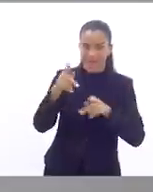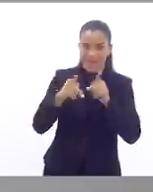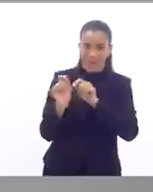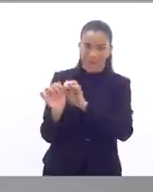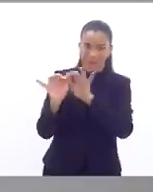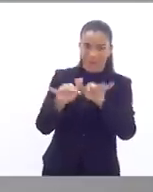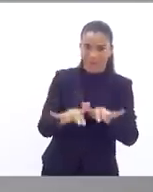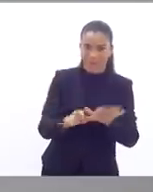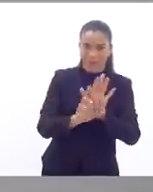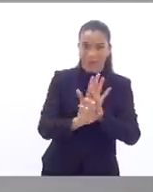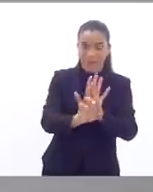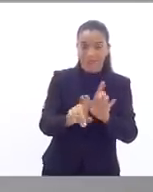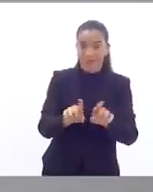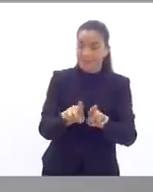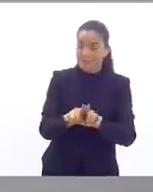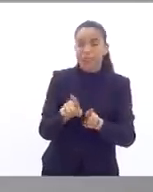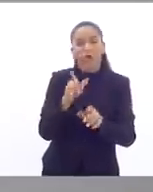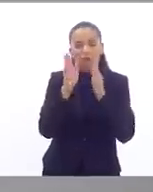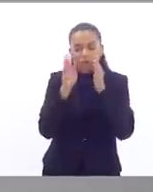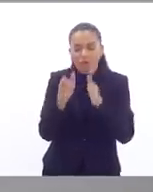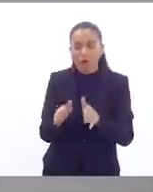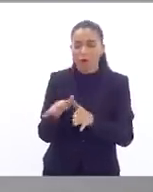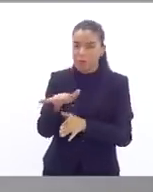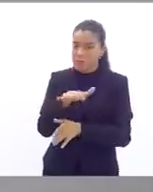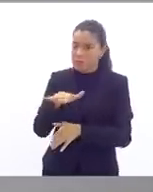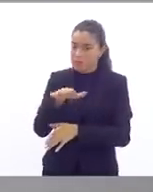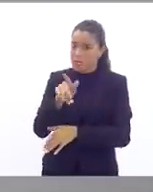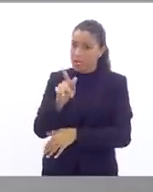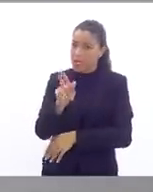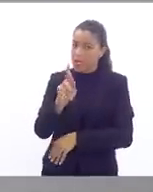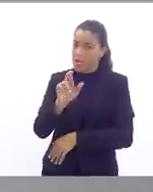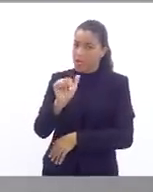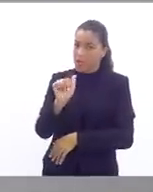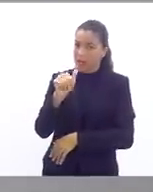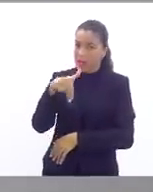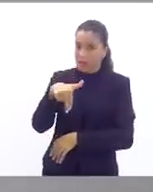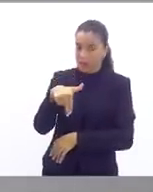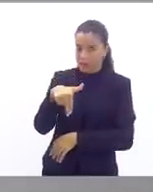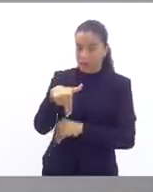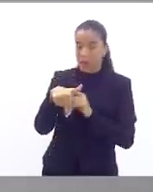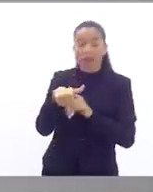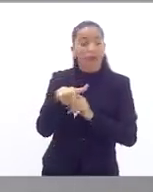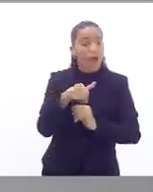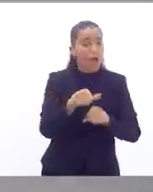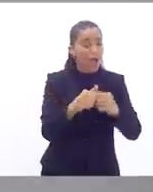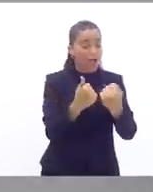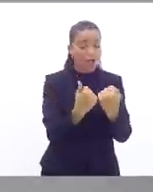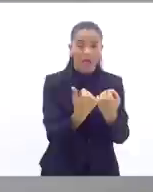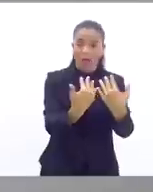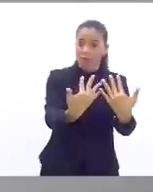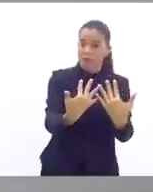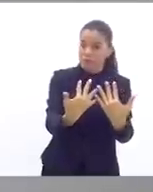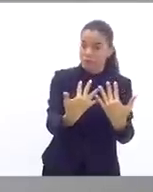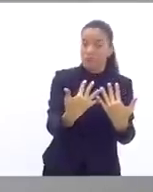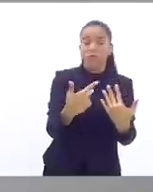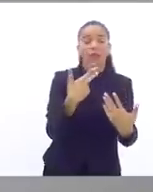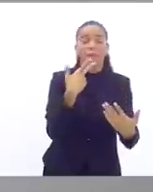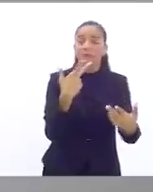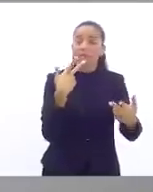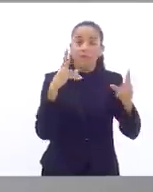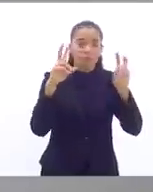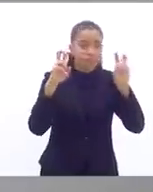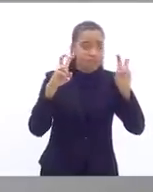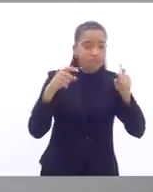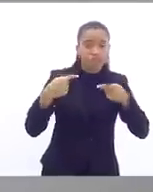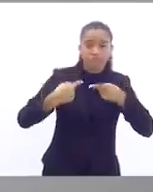necessariamente nós focamos na questão da Gran tá a audiência é exatamente para tratar né